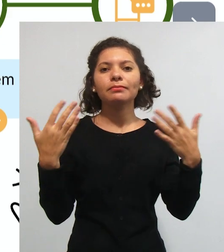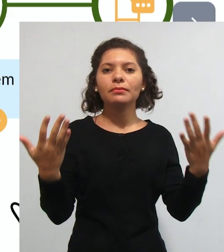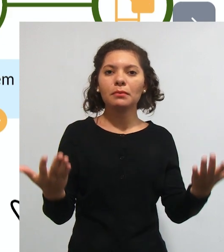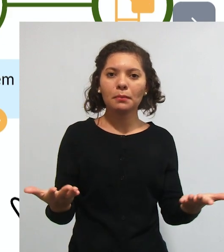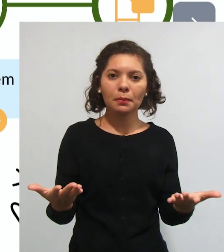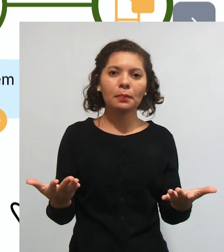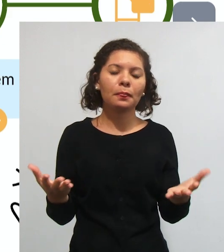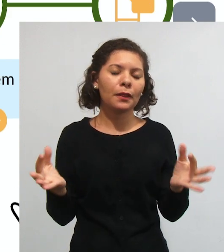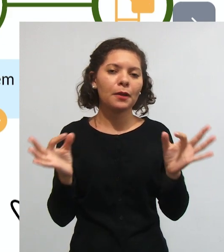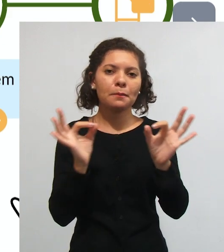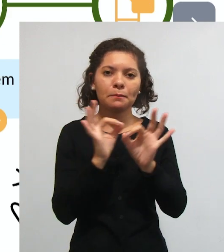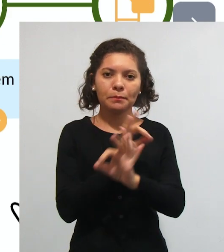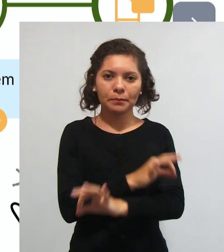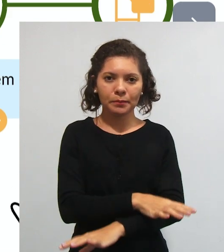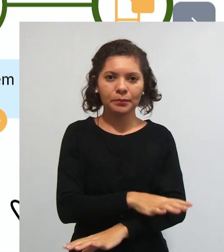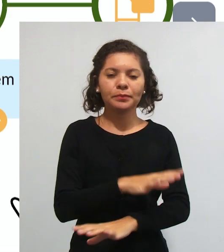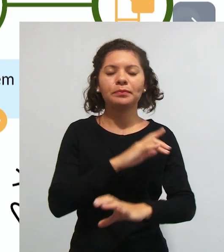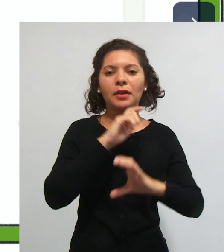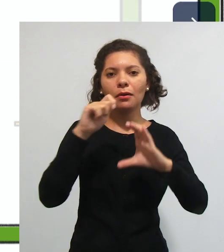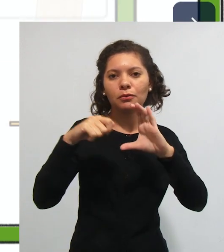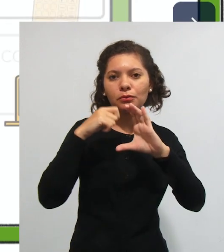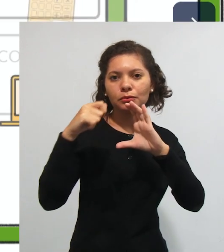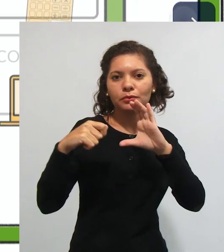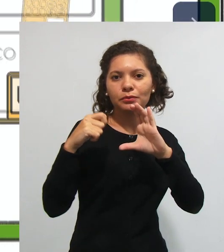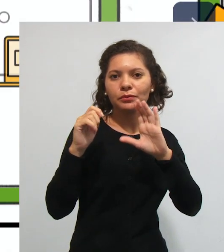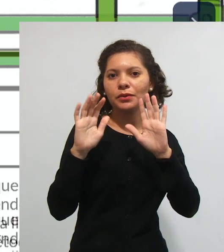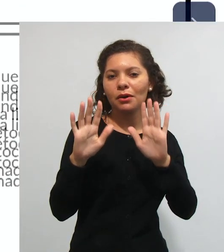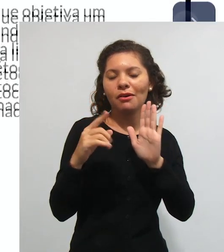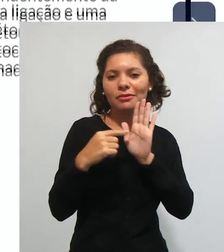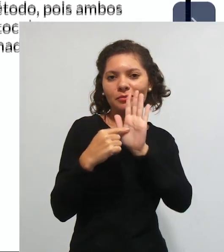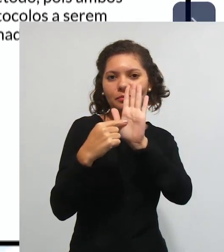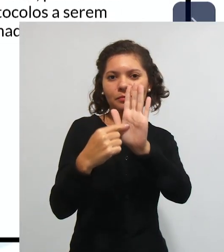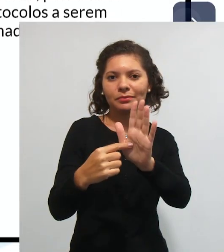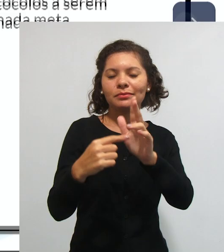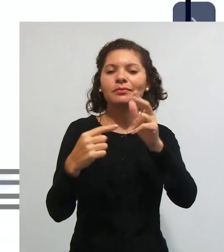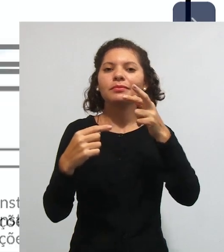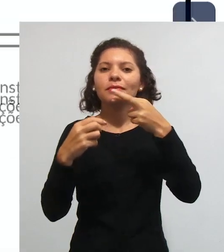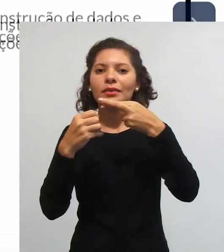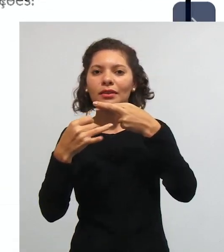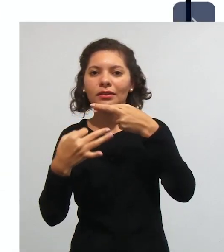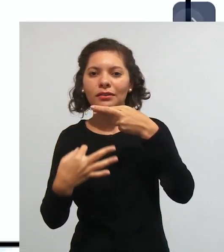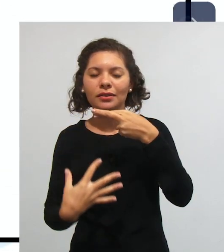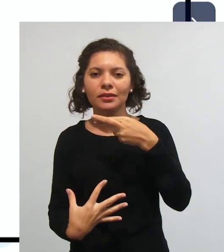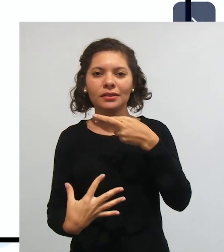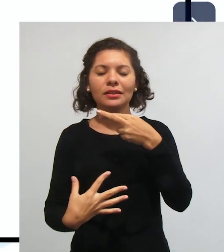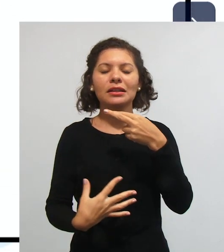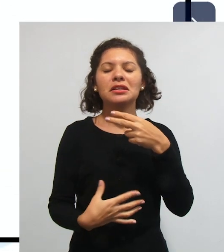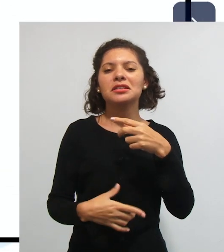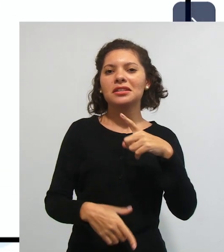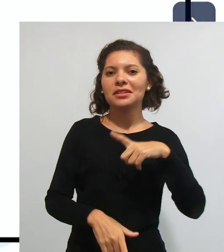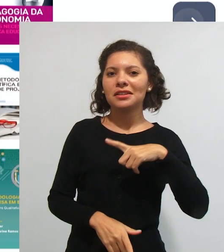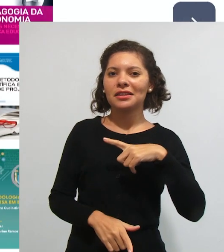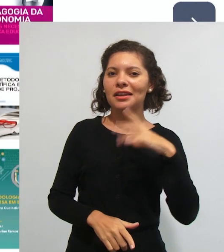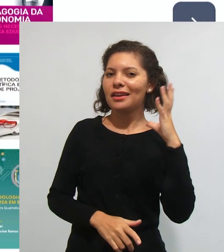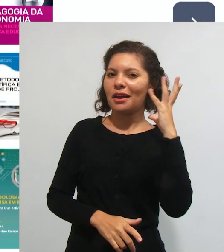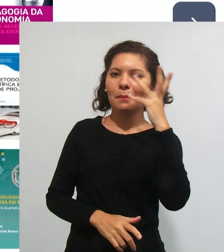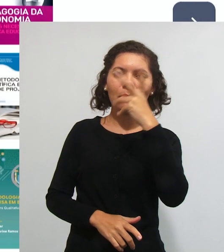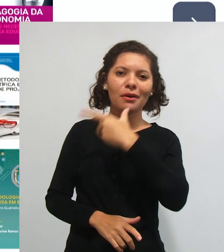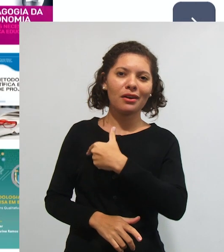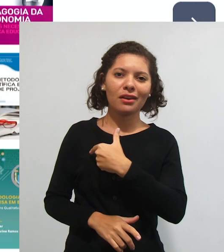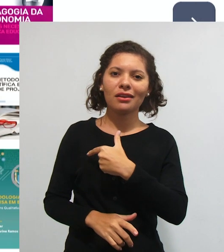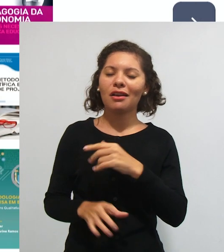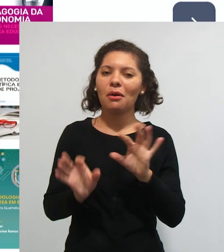para o fim desse episódio. Vou só apresentar as nossas referências, que são